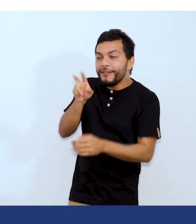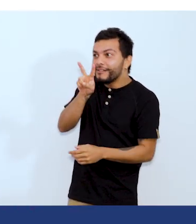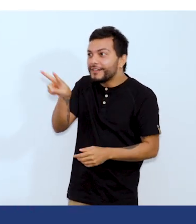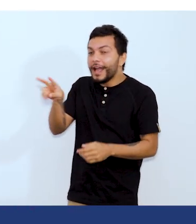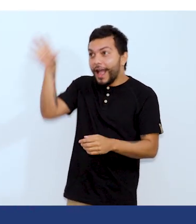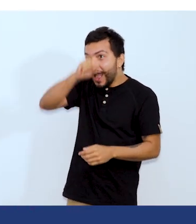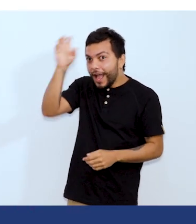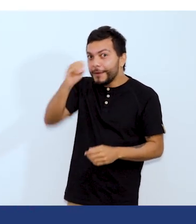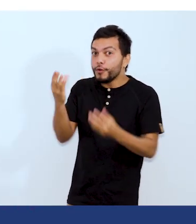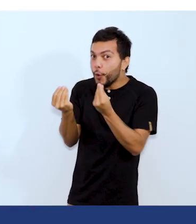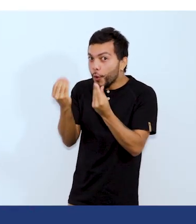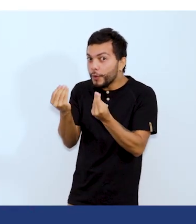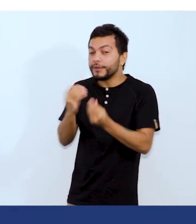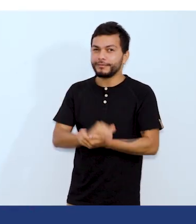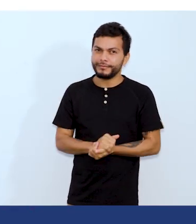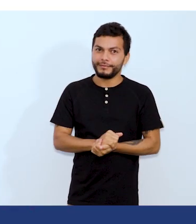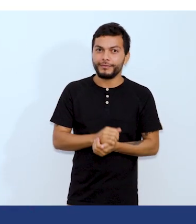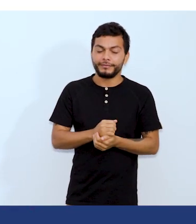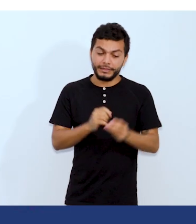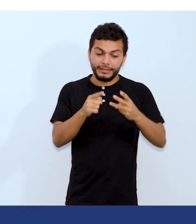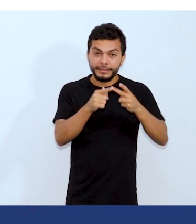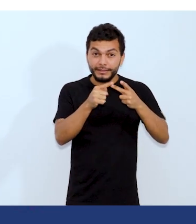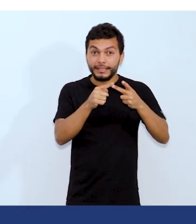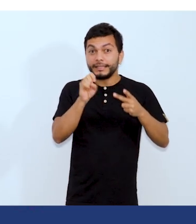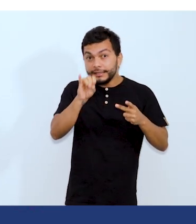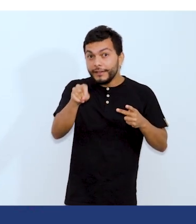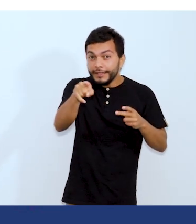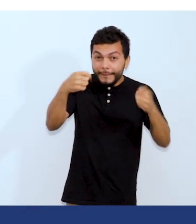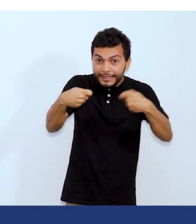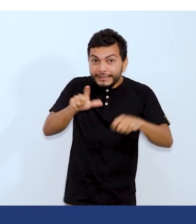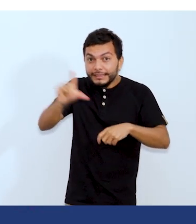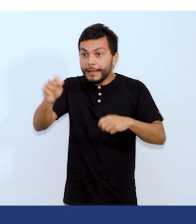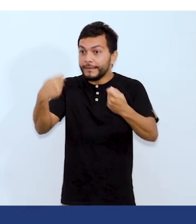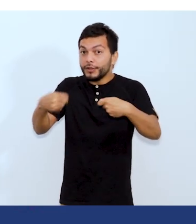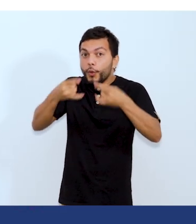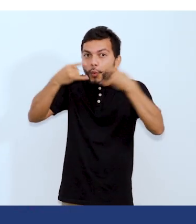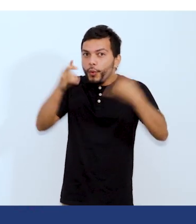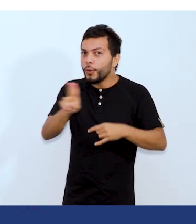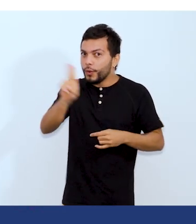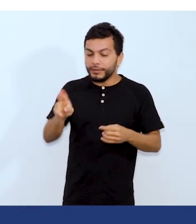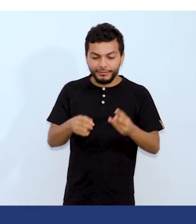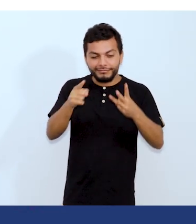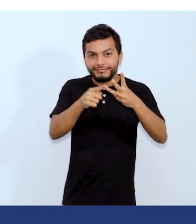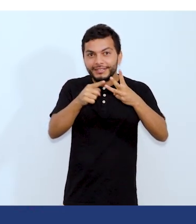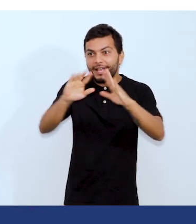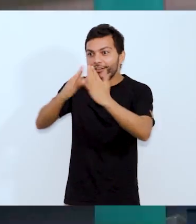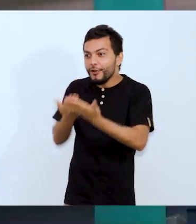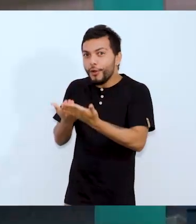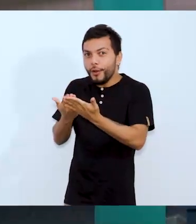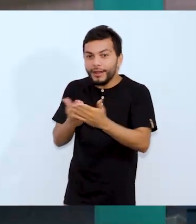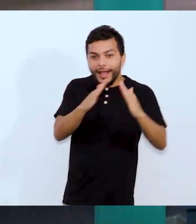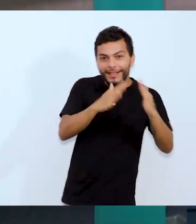aprendi bastante. Caso você precise sair, use a máscara. Essa escola é perto